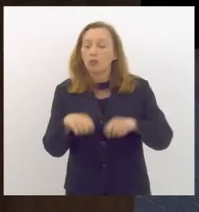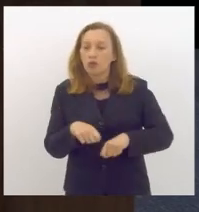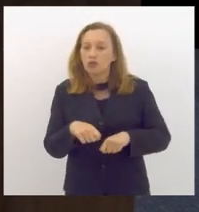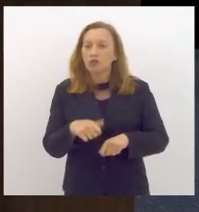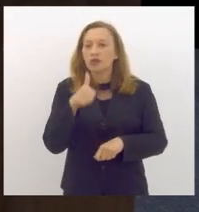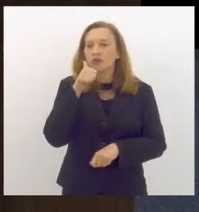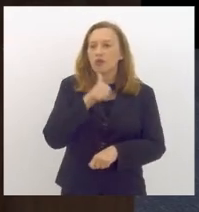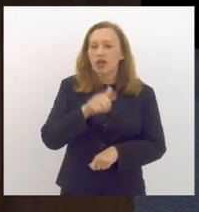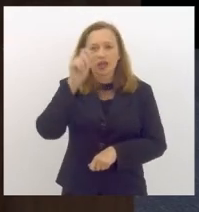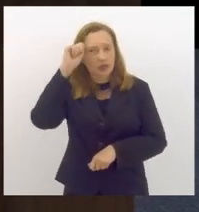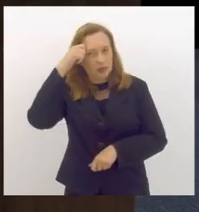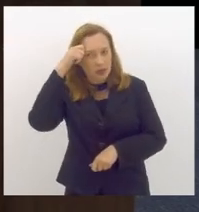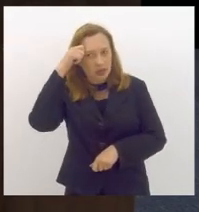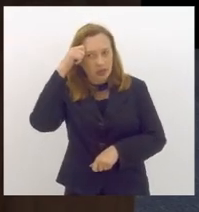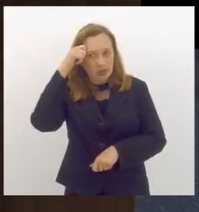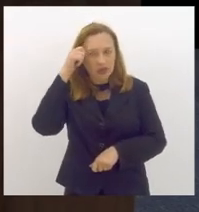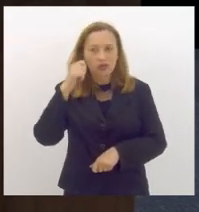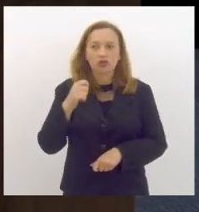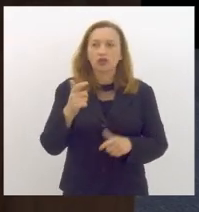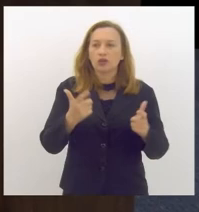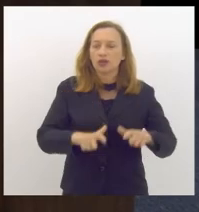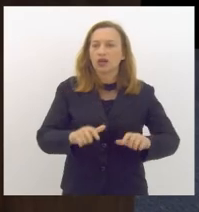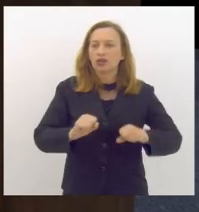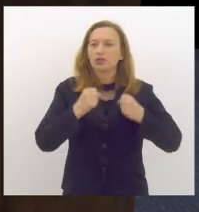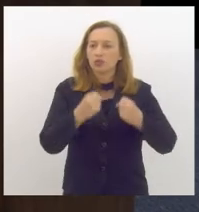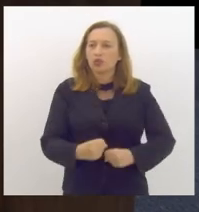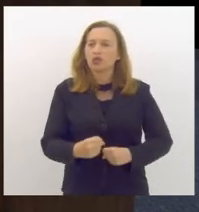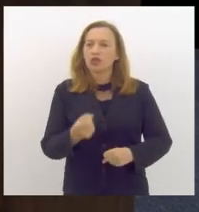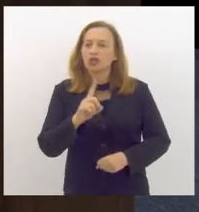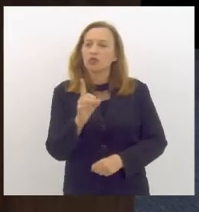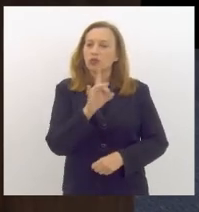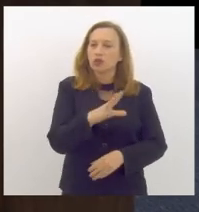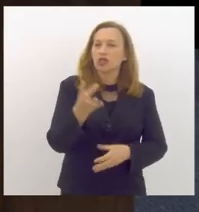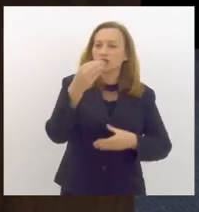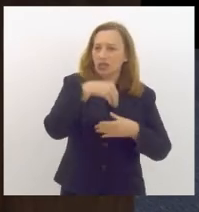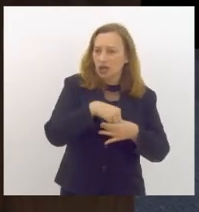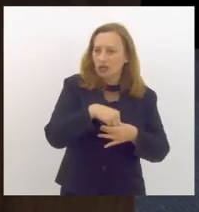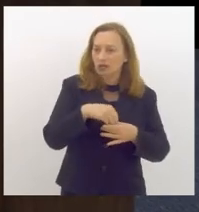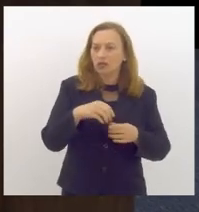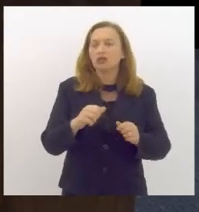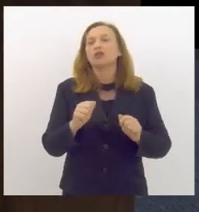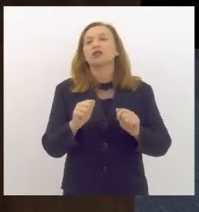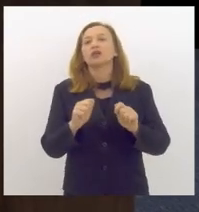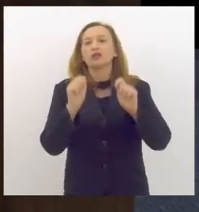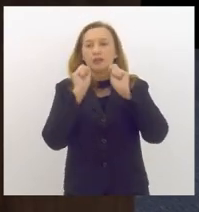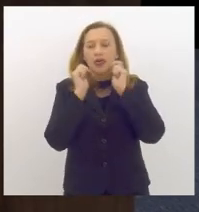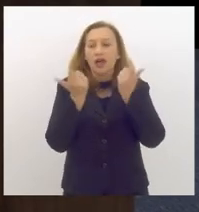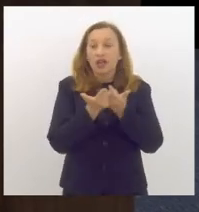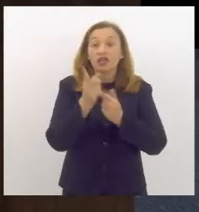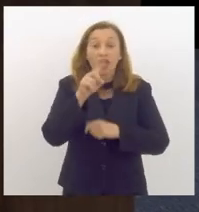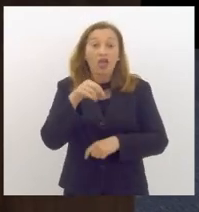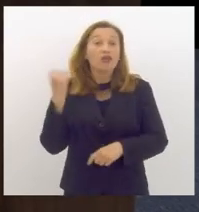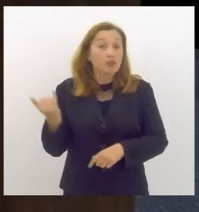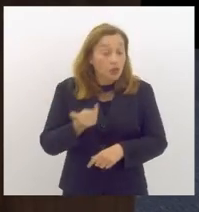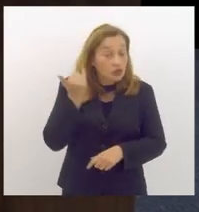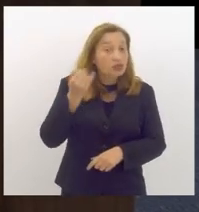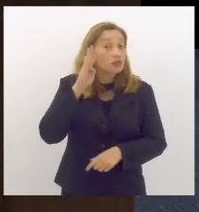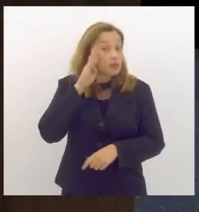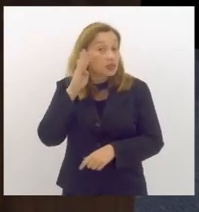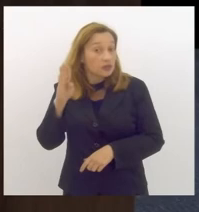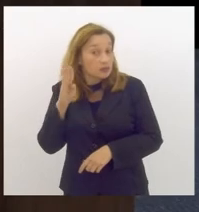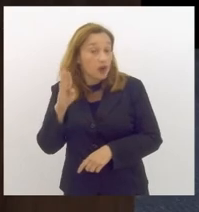de mulheres pretas estarem em espaços de poder, não só dentro das assembleias legislativas, isso é importante,